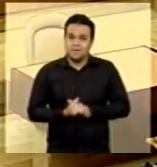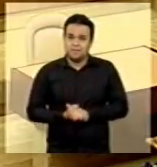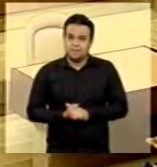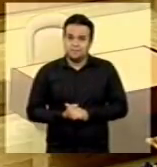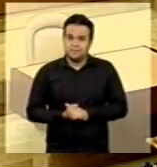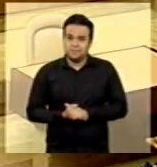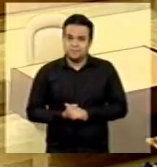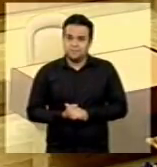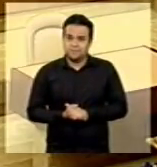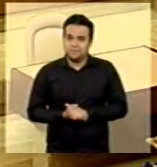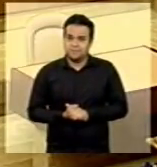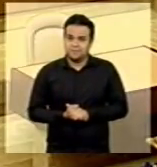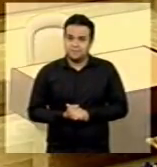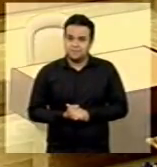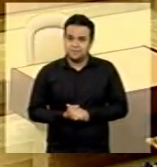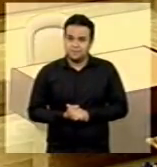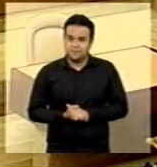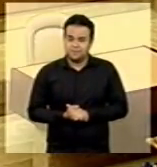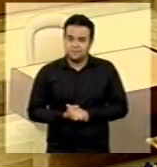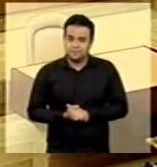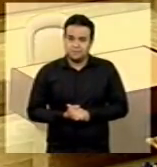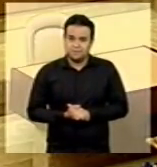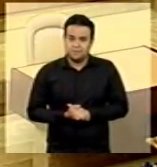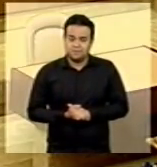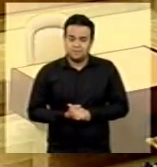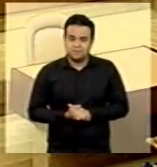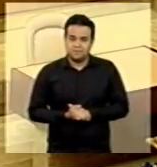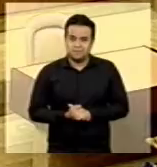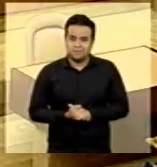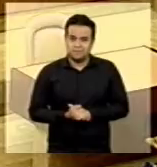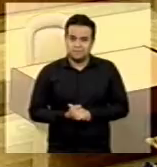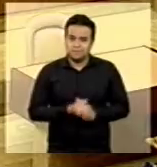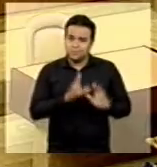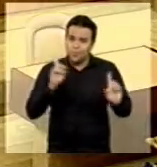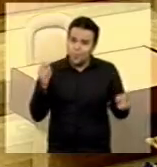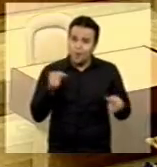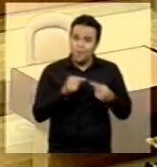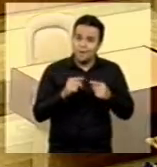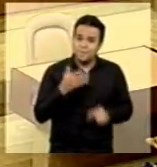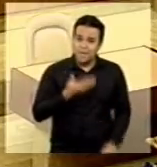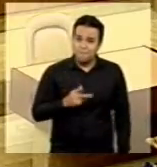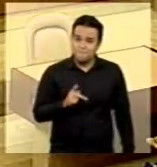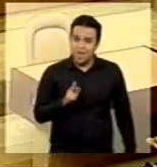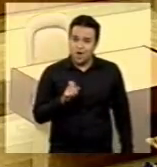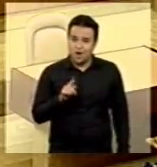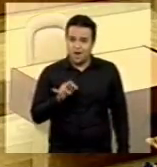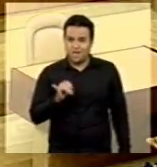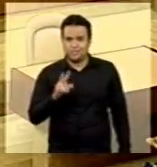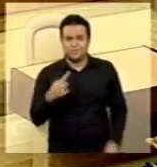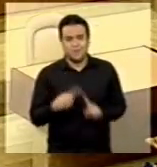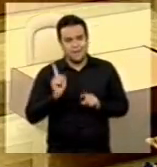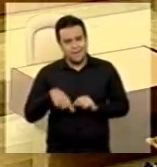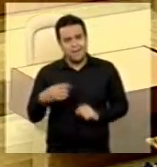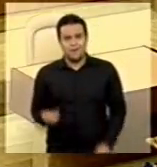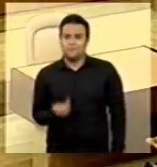restringir o alcance daquela prerrogativa fundamental